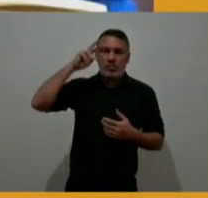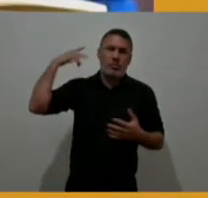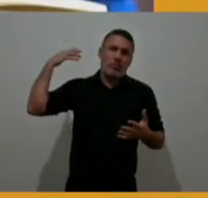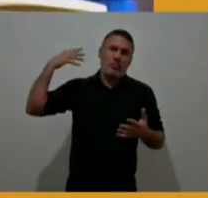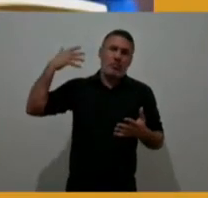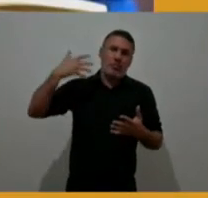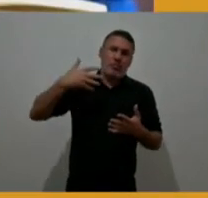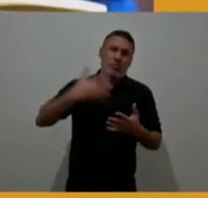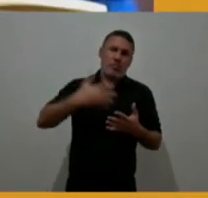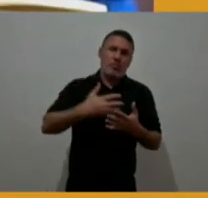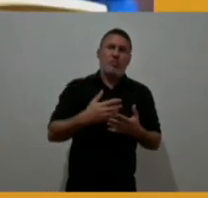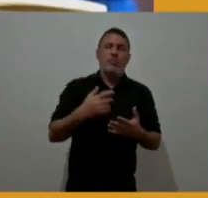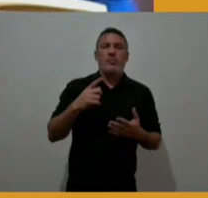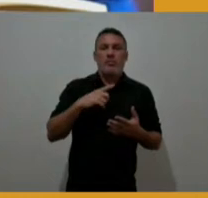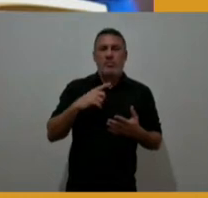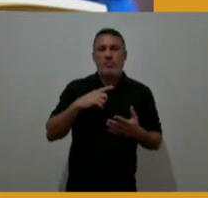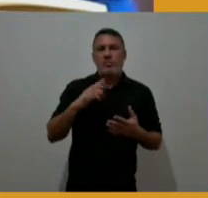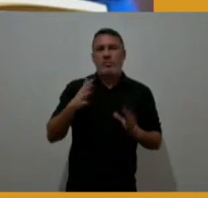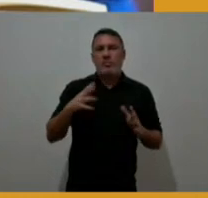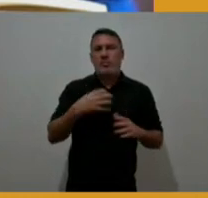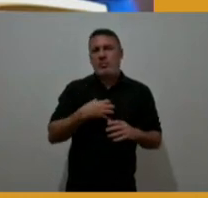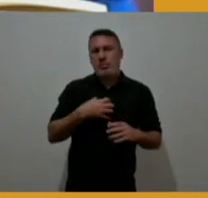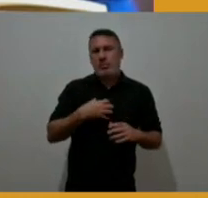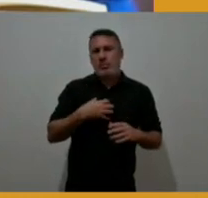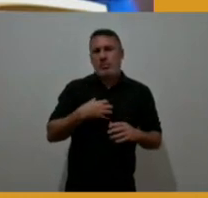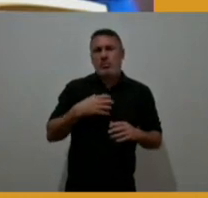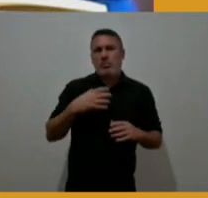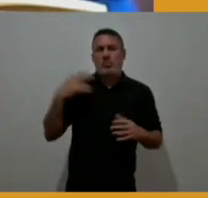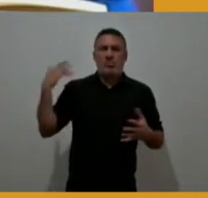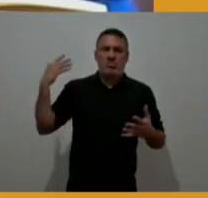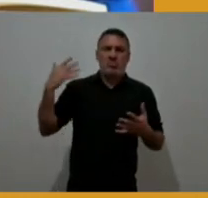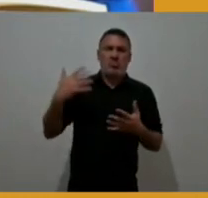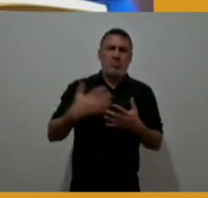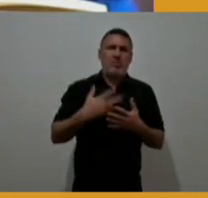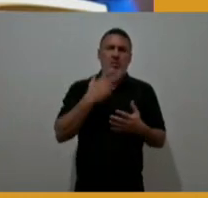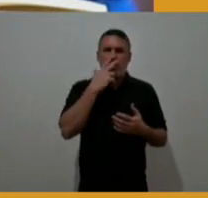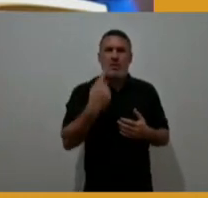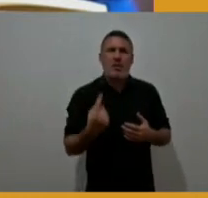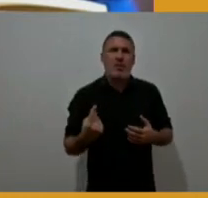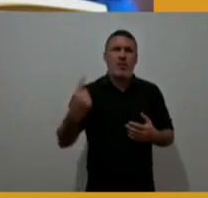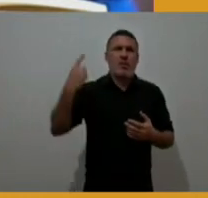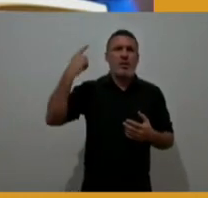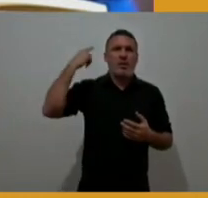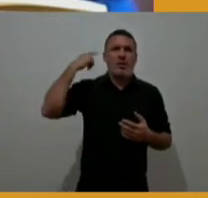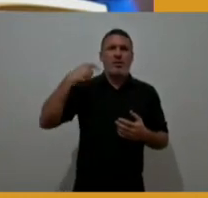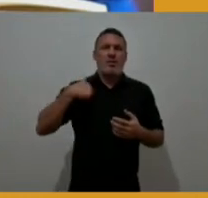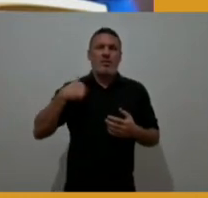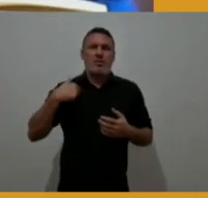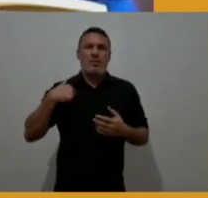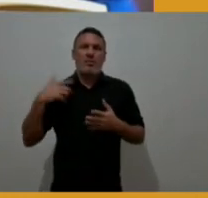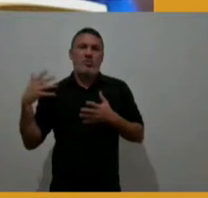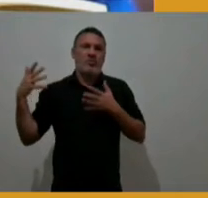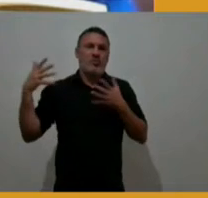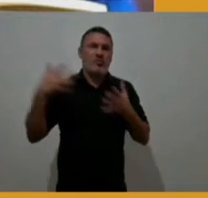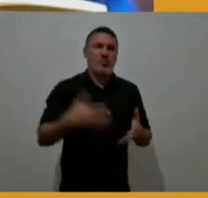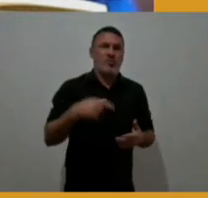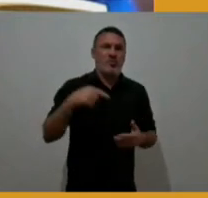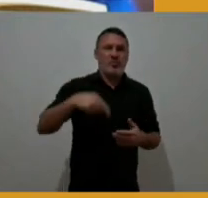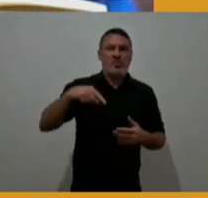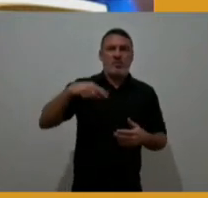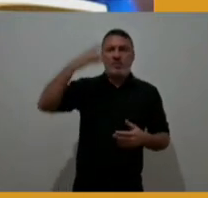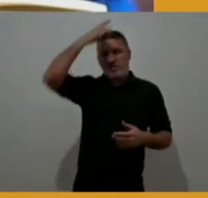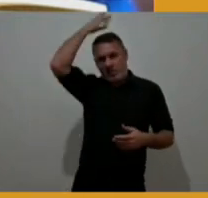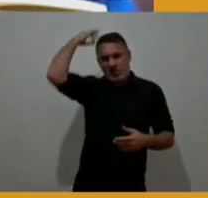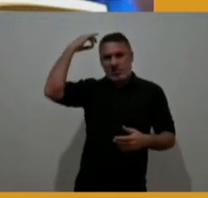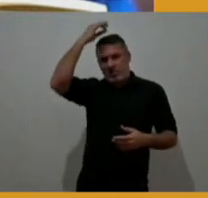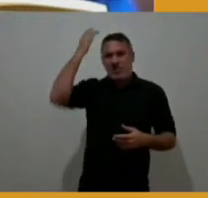evoluindo aí, desde, voltando lá atrás da minha chegada aqui no Espírito Santo, no início da década de 90,